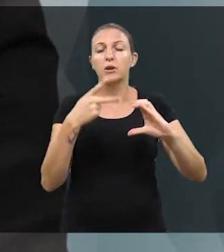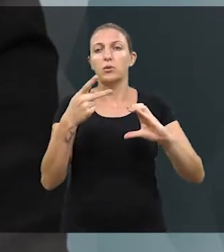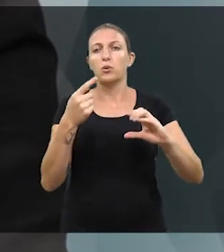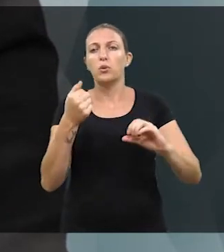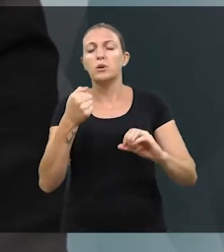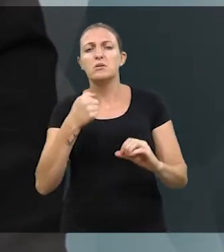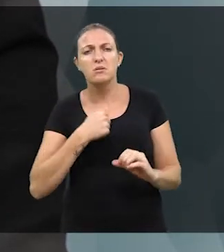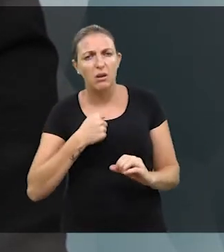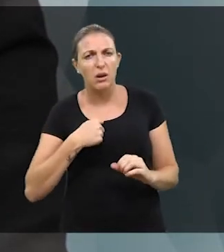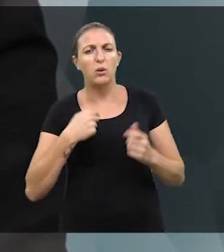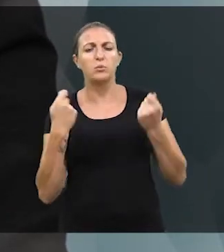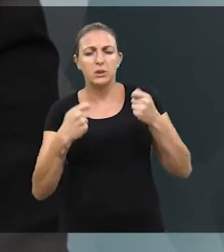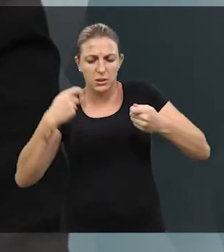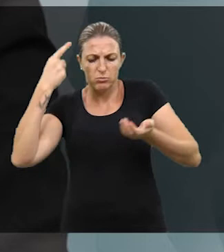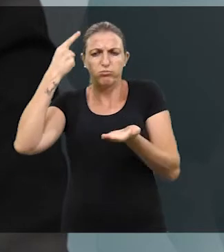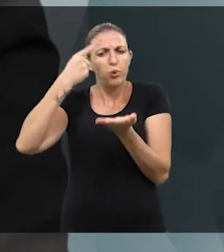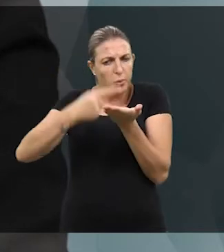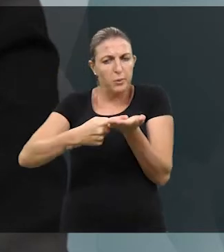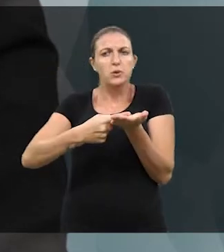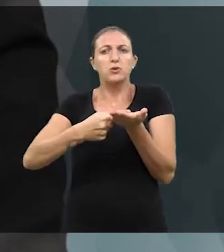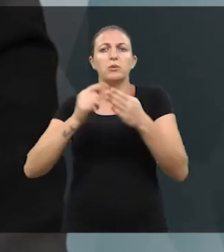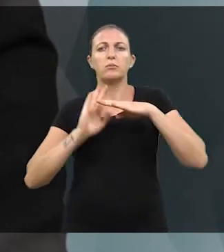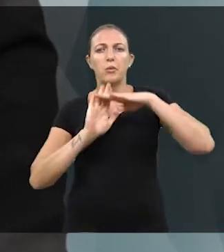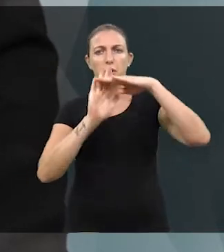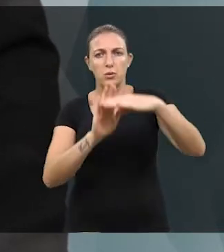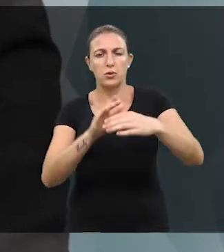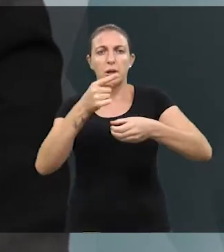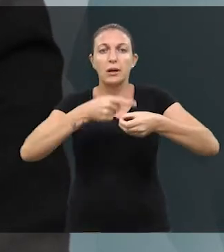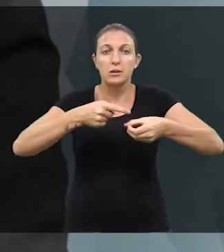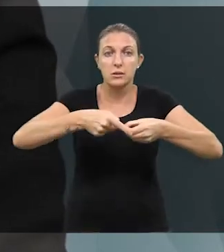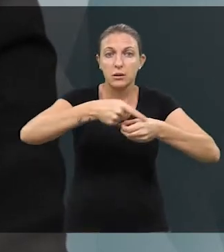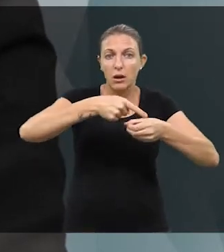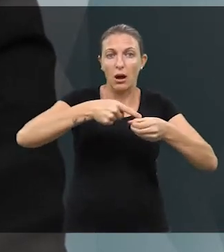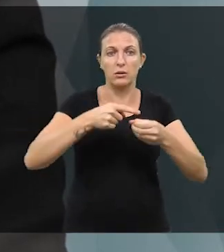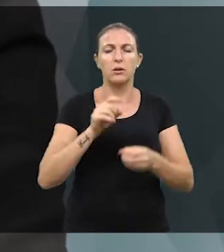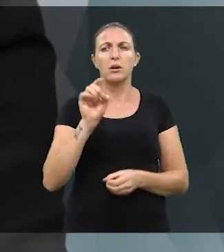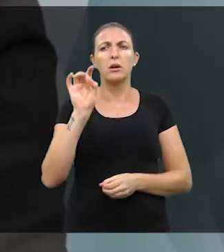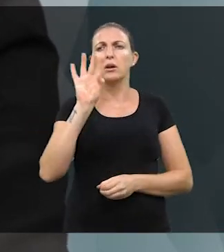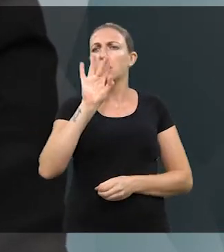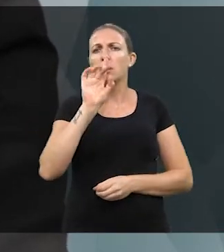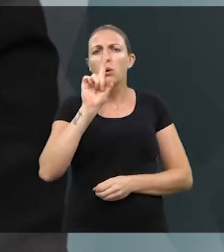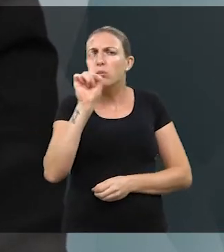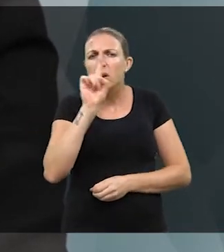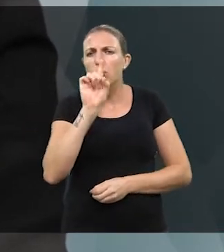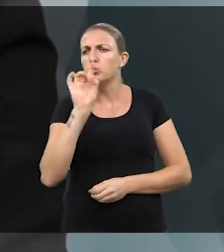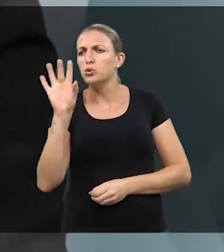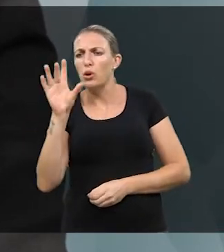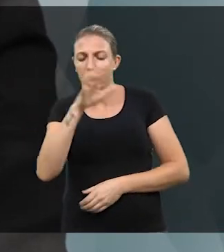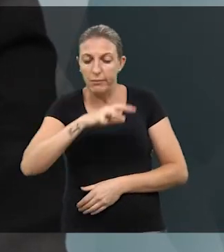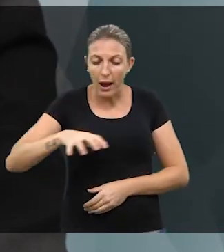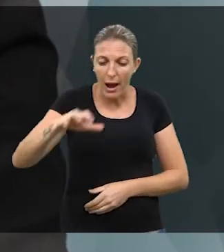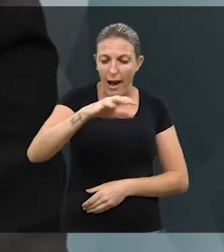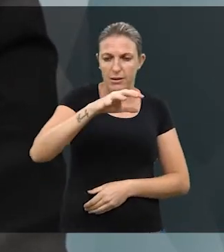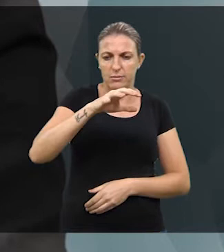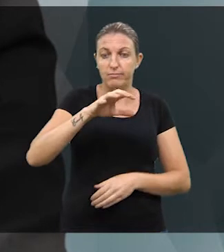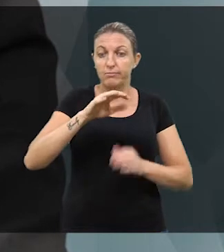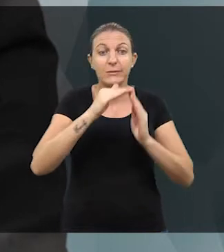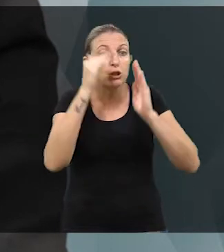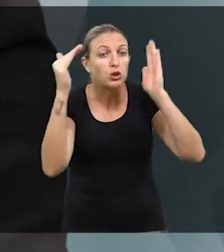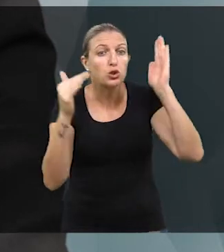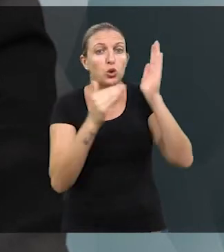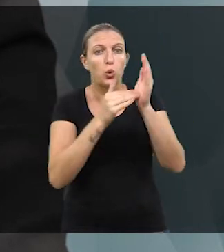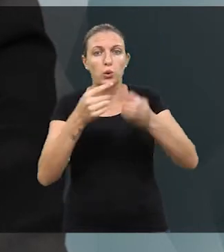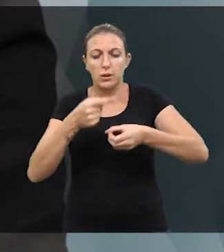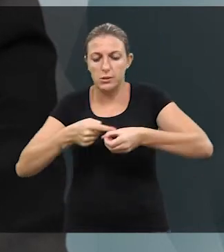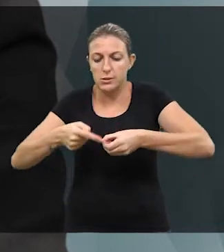tem que estar comprometido né com o bem estar da cidade não apenas um segmento ou de outro mas com a cidade é isso que a gente tem procurado fazer